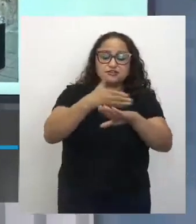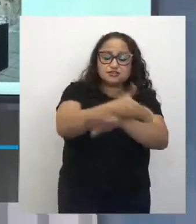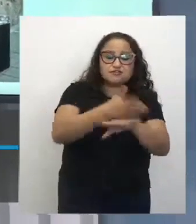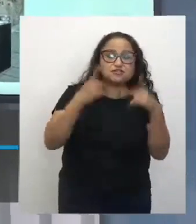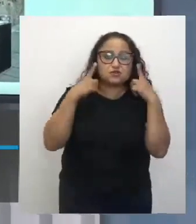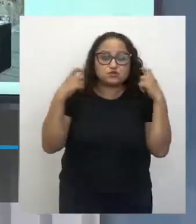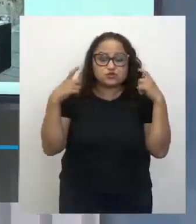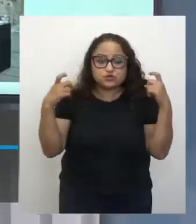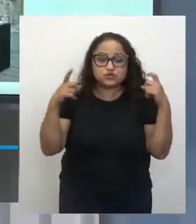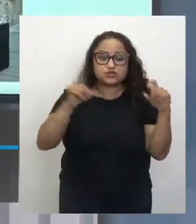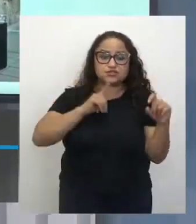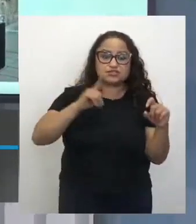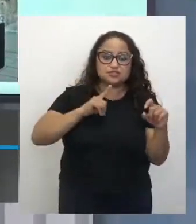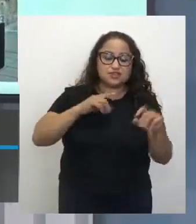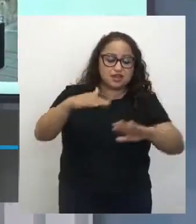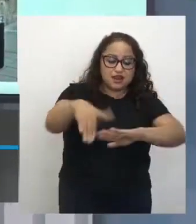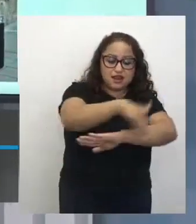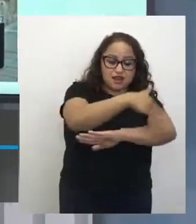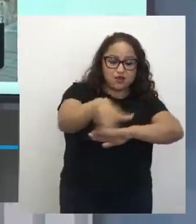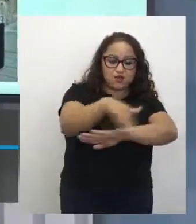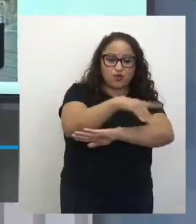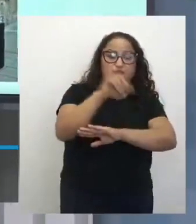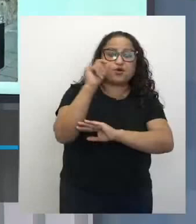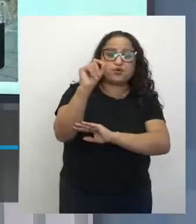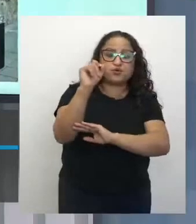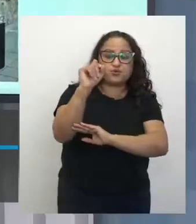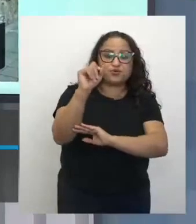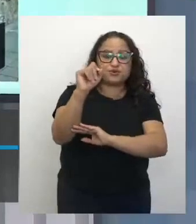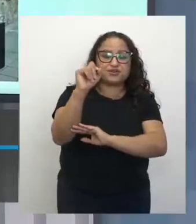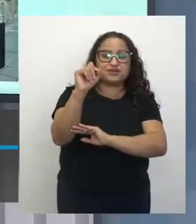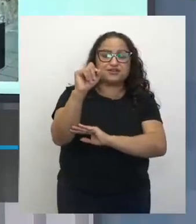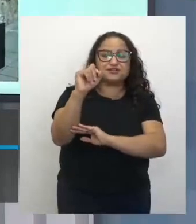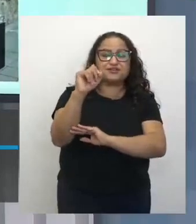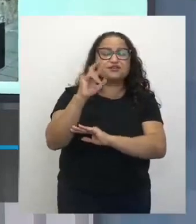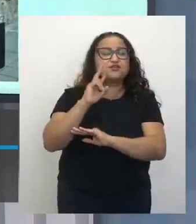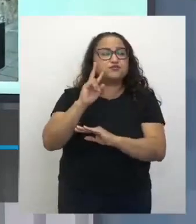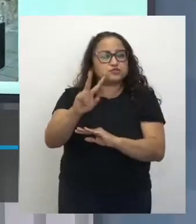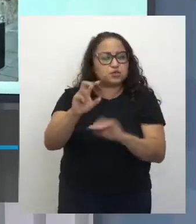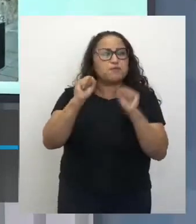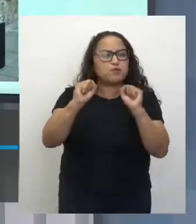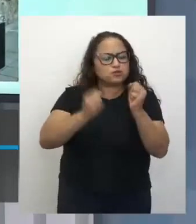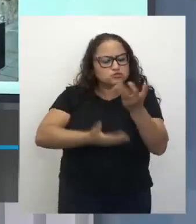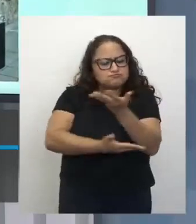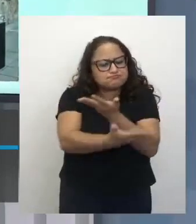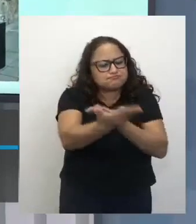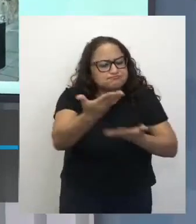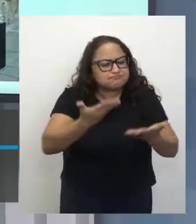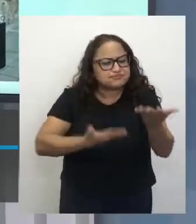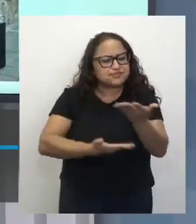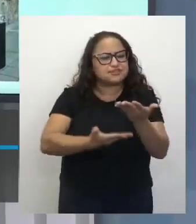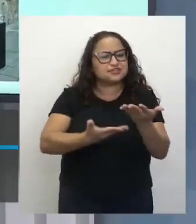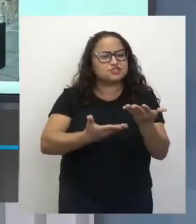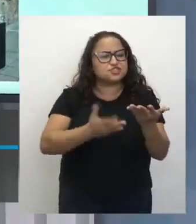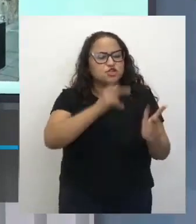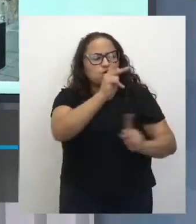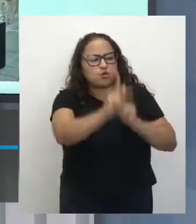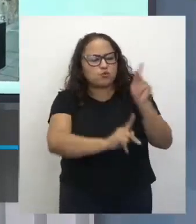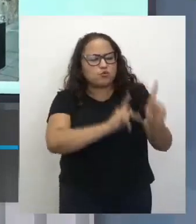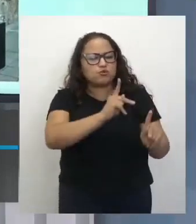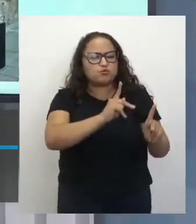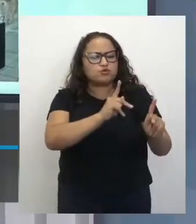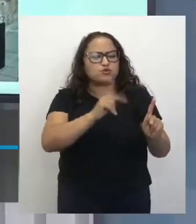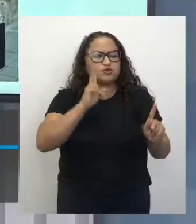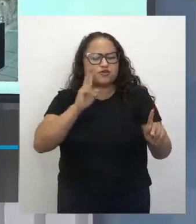na rua, é justamente a questão de você poder interagir com o público que está passando ali. A pessoa às vezes se